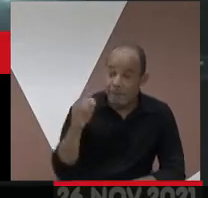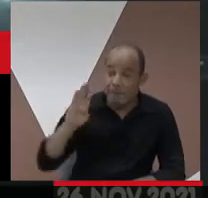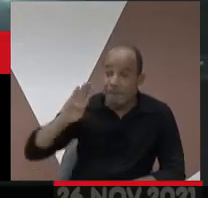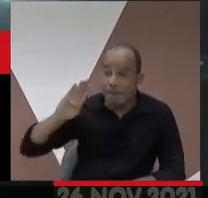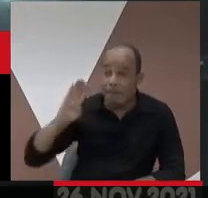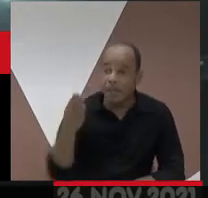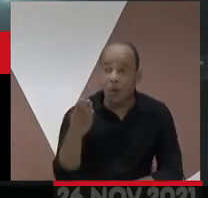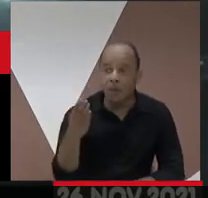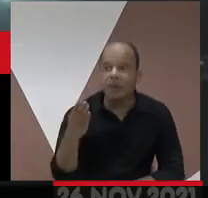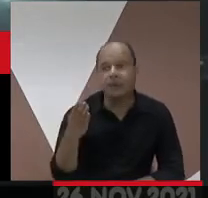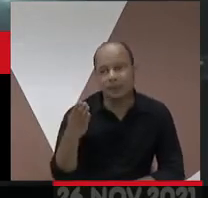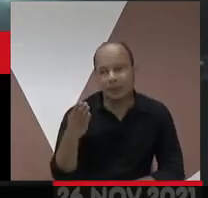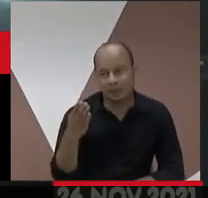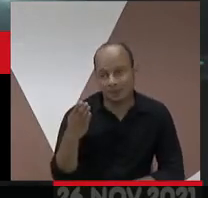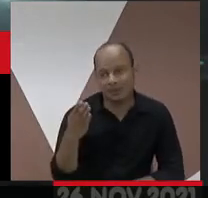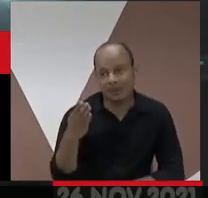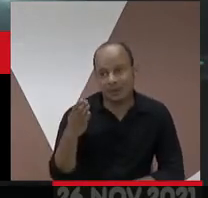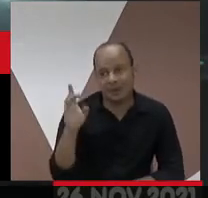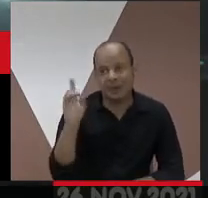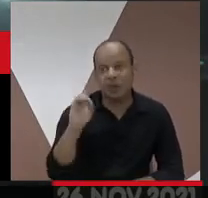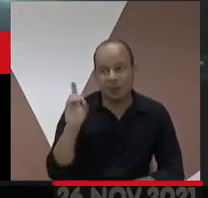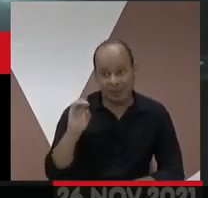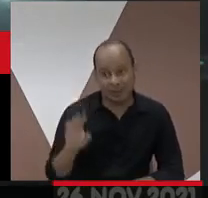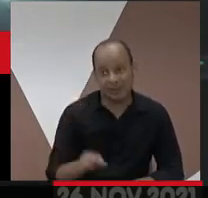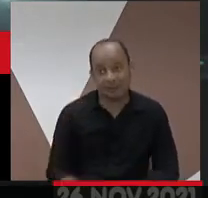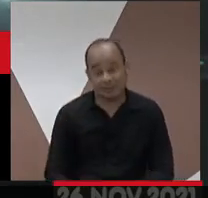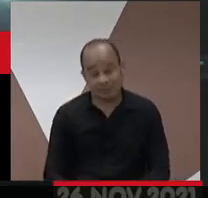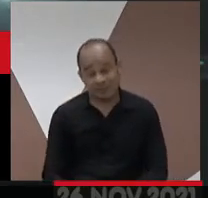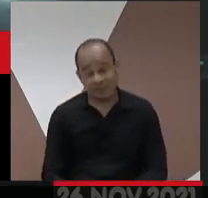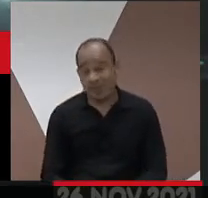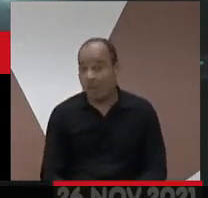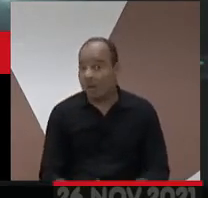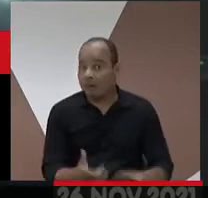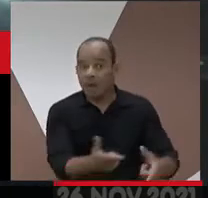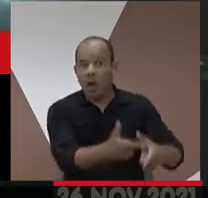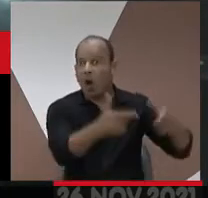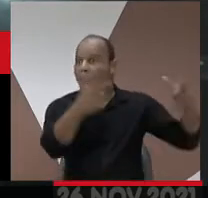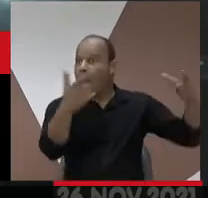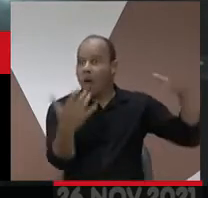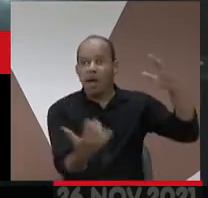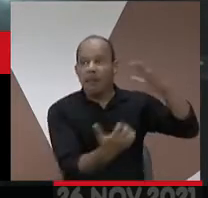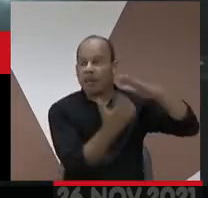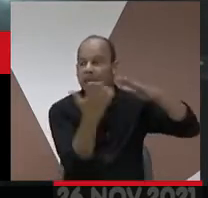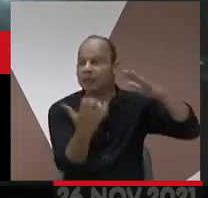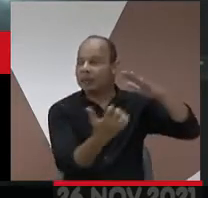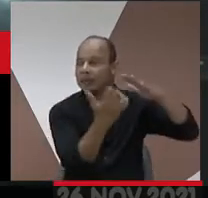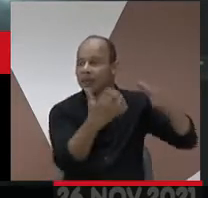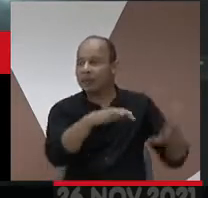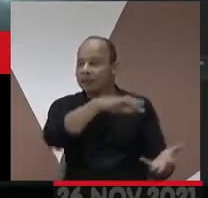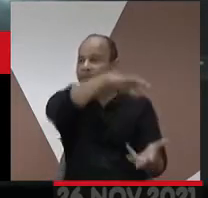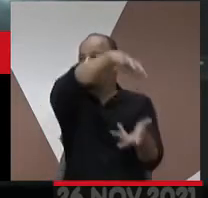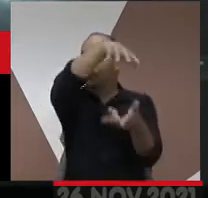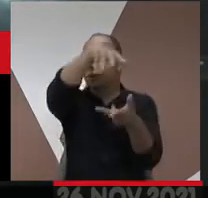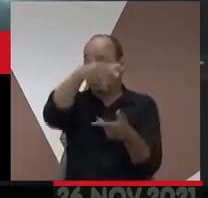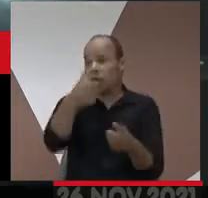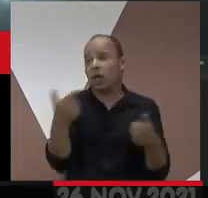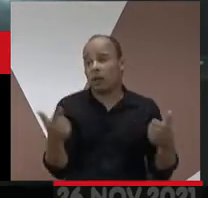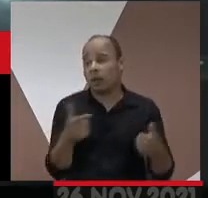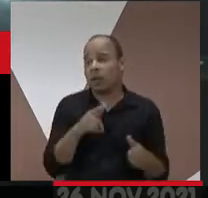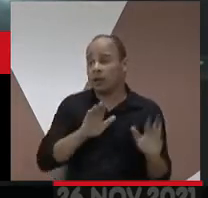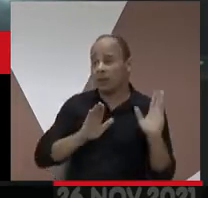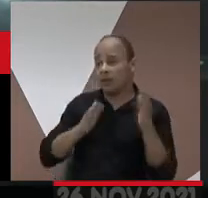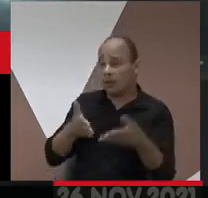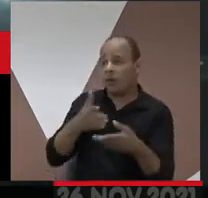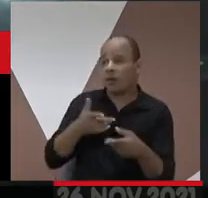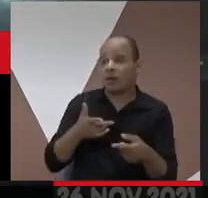rentabilização de negócios, que montou tudo isto. E o Estado recebe essa empresa para rentabilizar